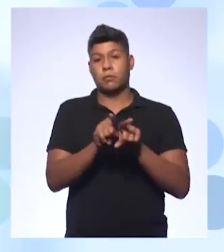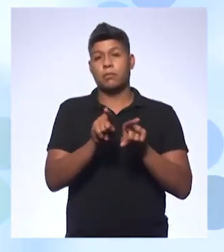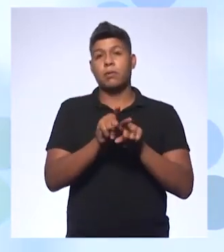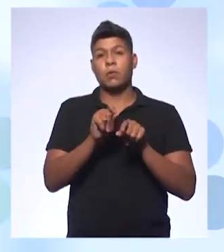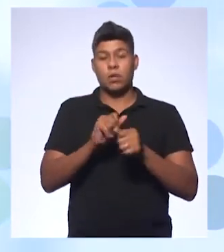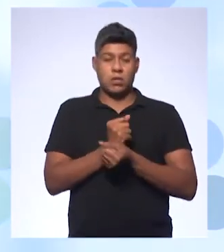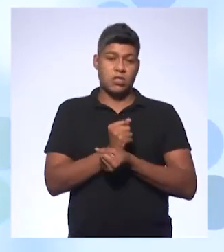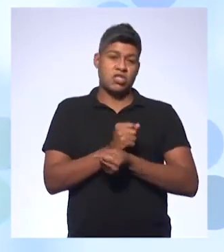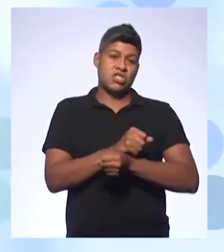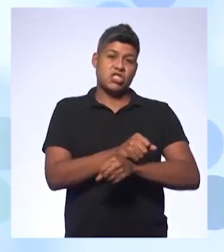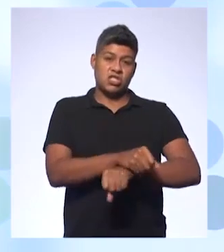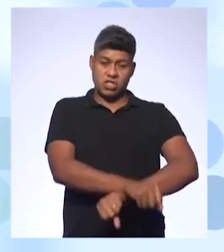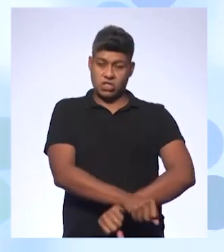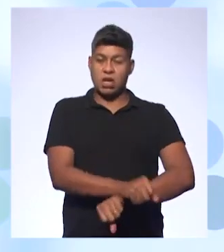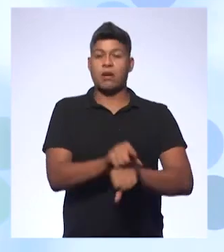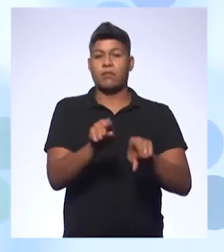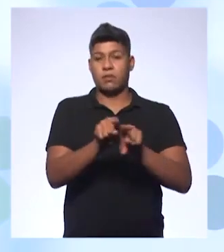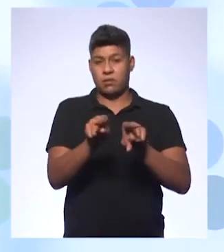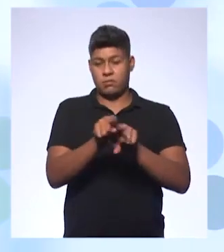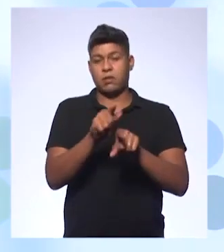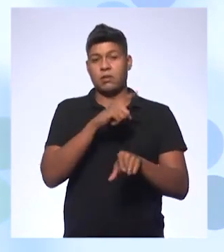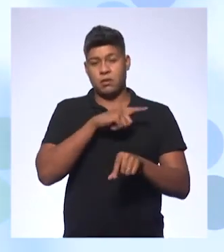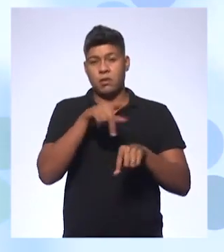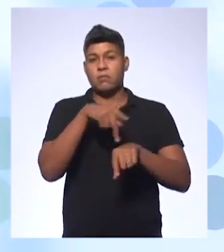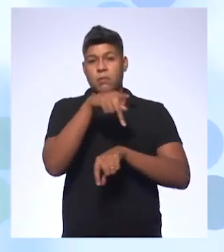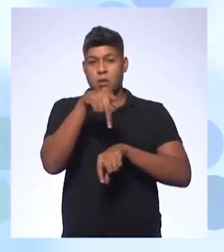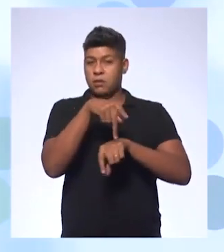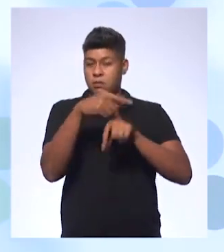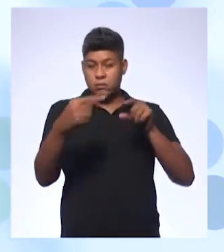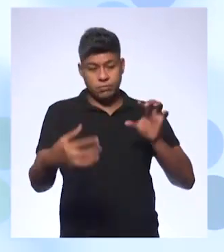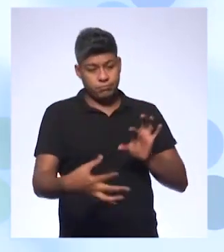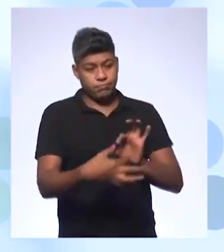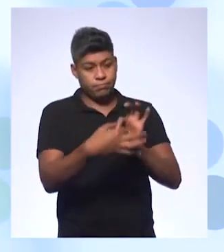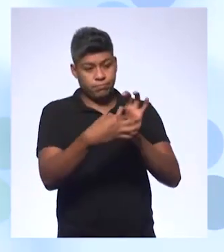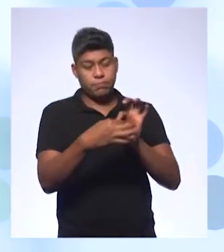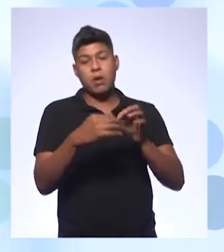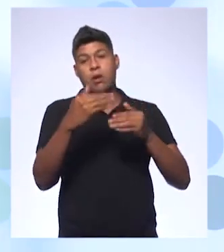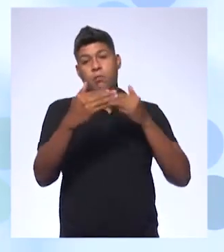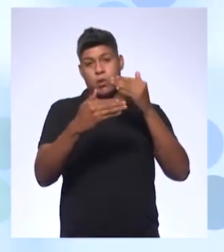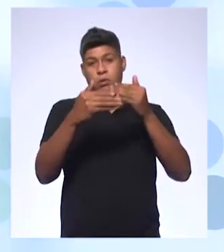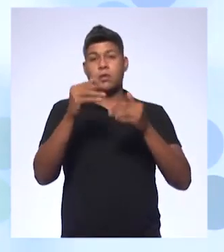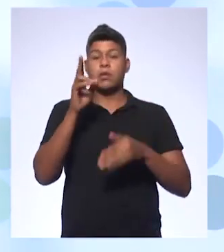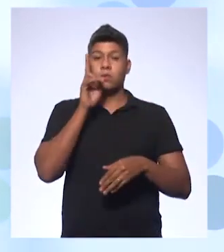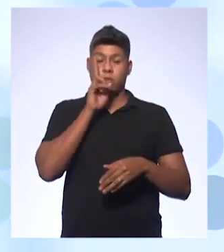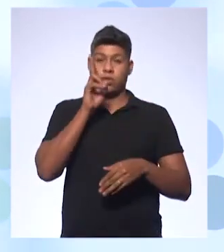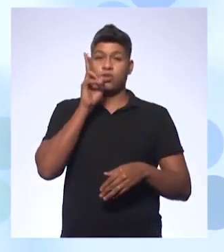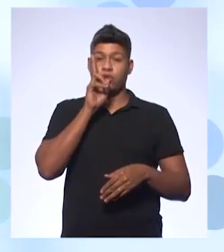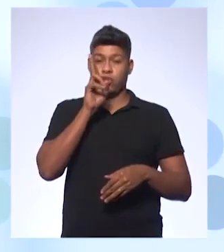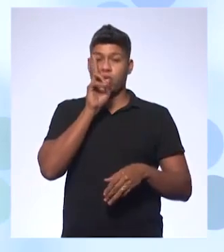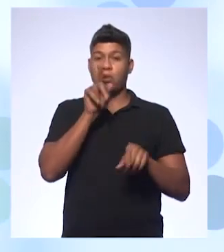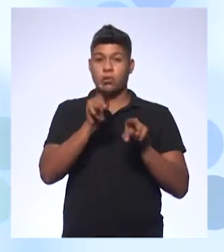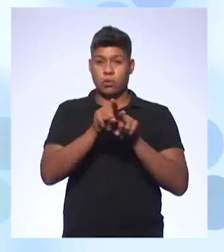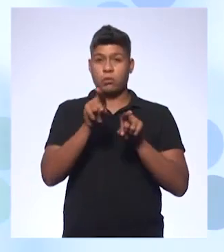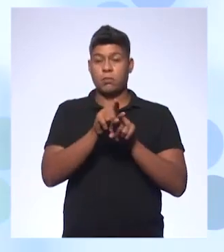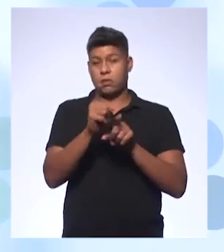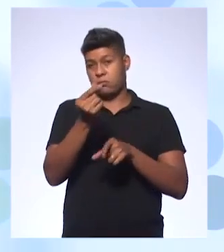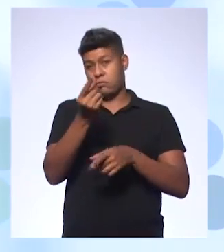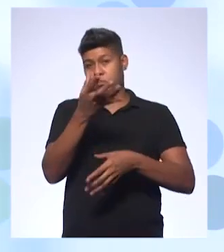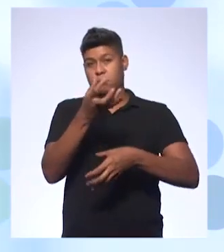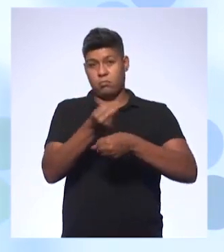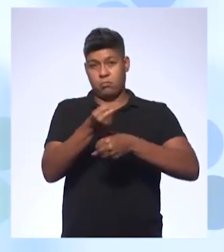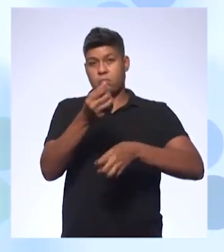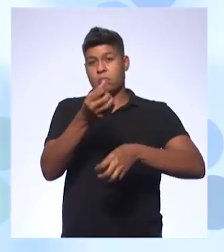a escravidão, né, que nós temos no país, ela está relacionada com os processos históricos do capitalismo.